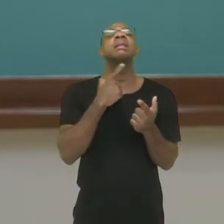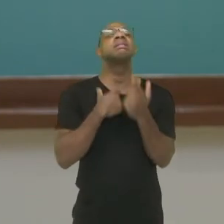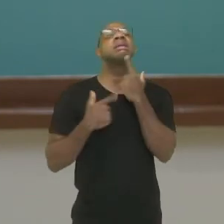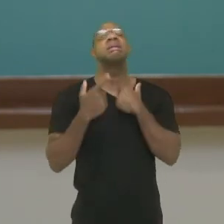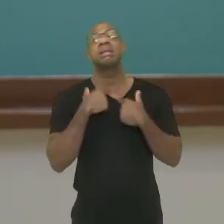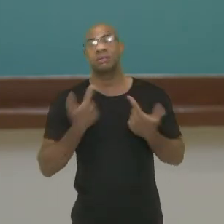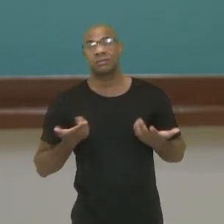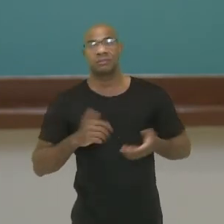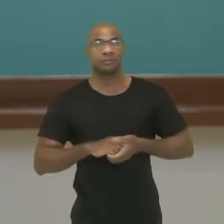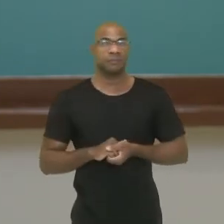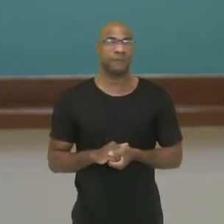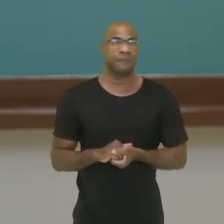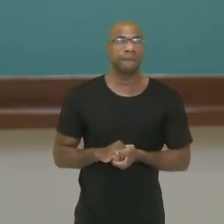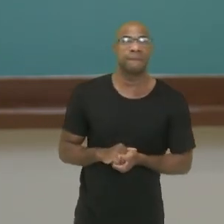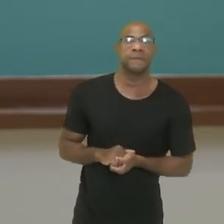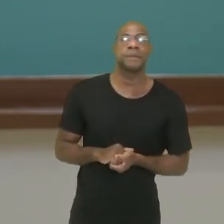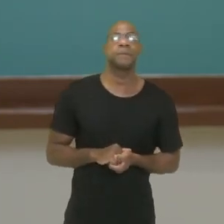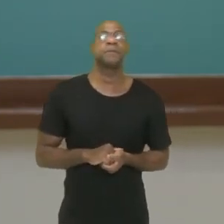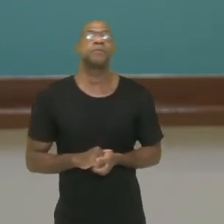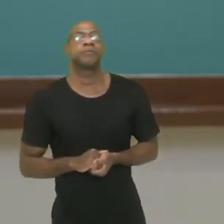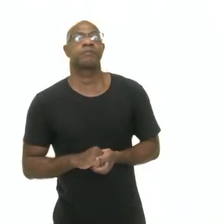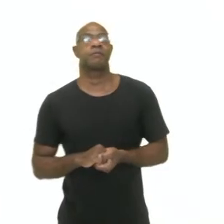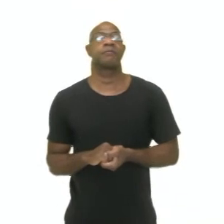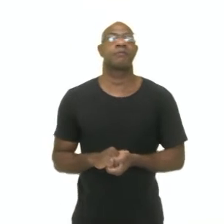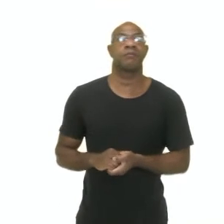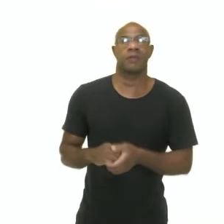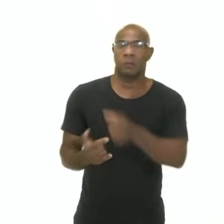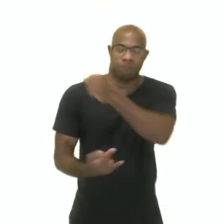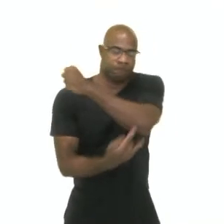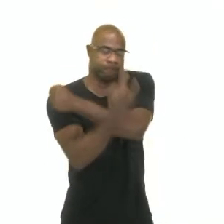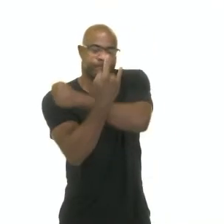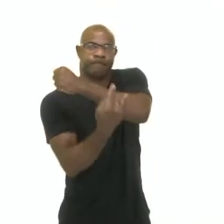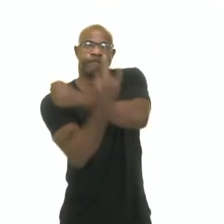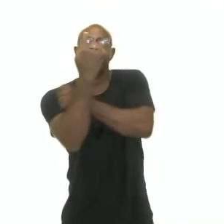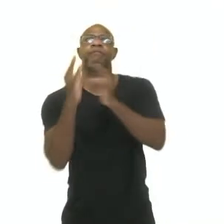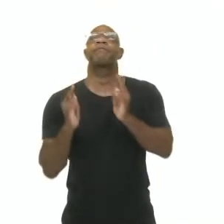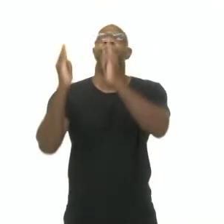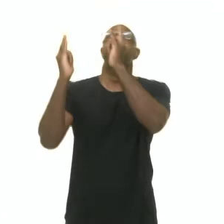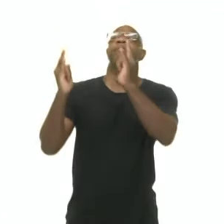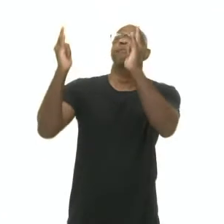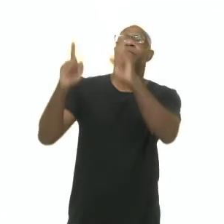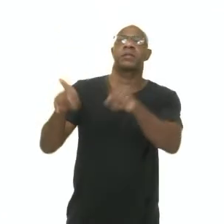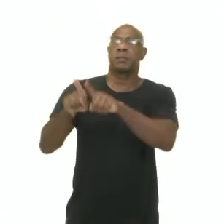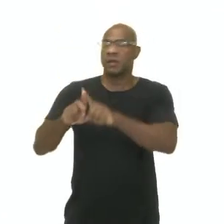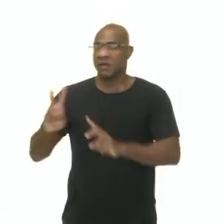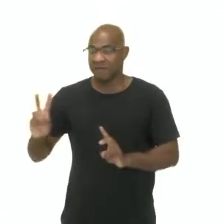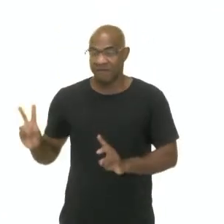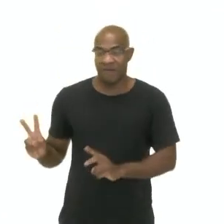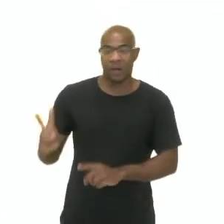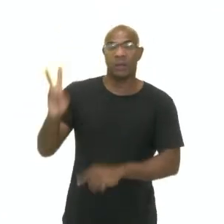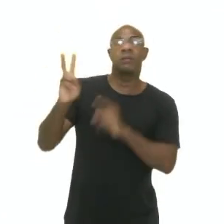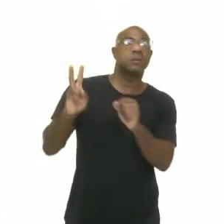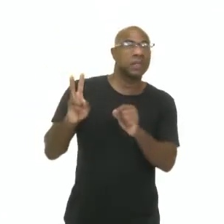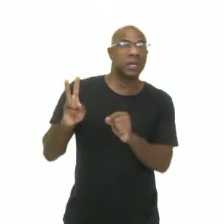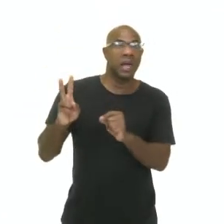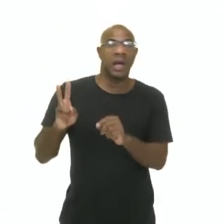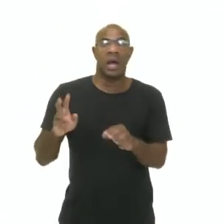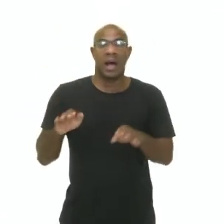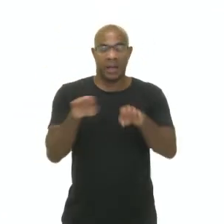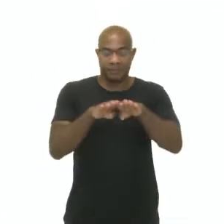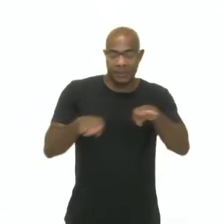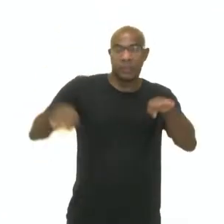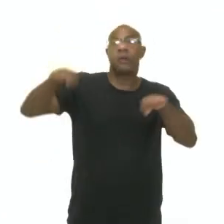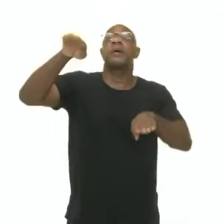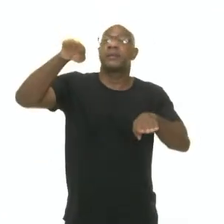formas. A arquitetura da cidade valoriza e impulsiona a desigualdade social, criando um clima